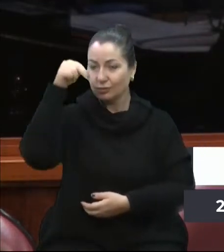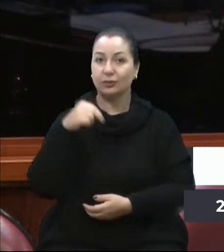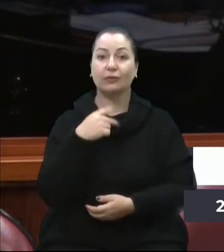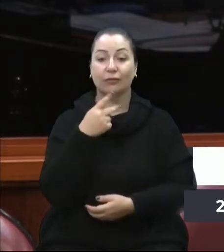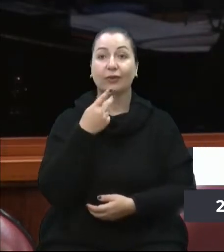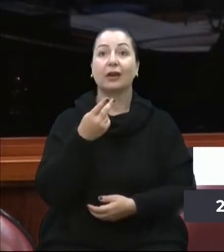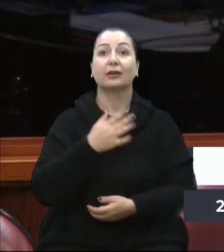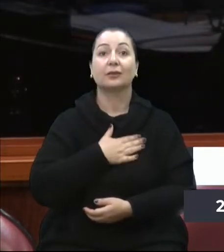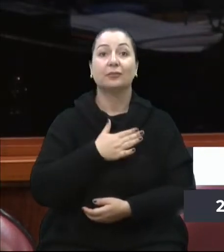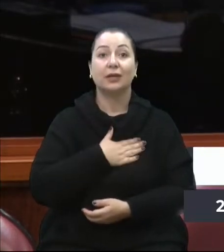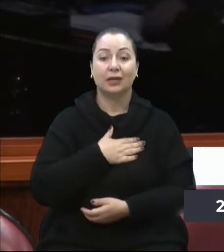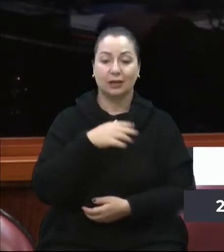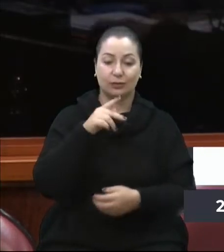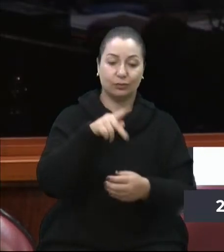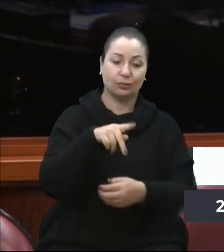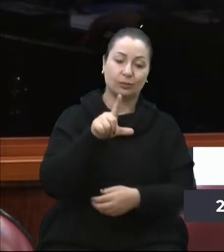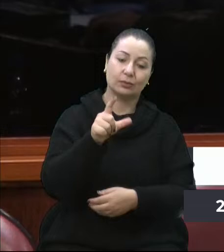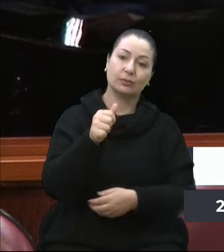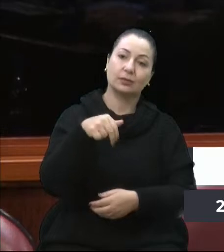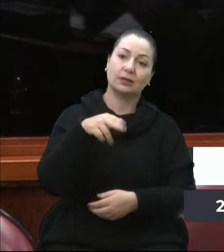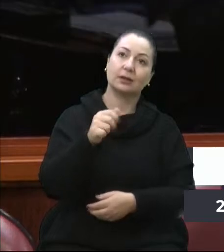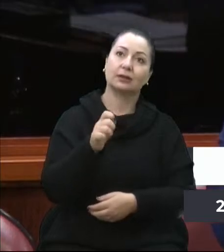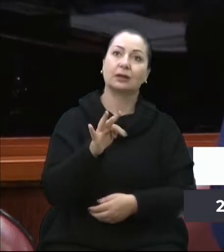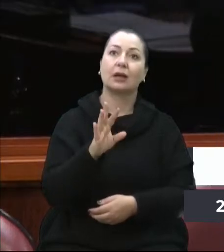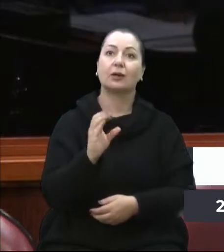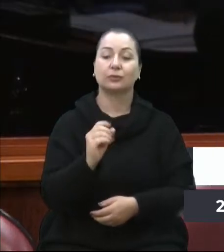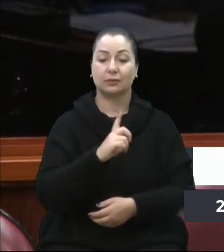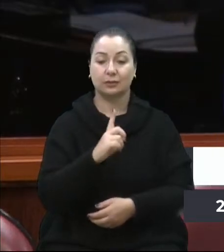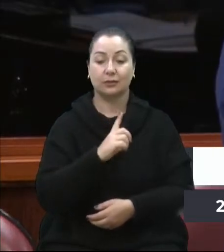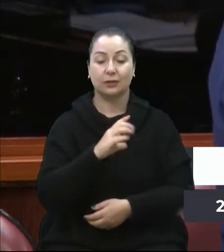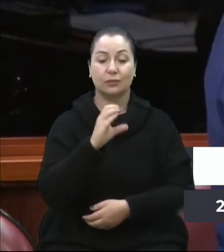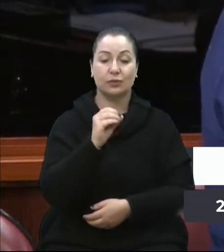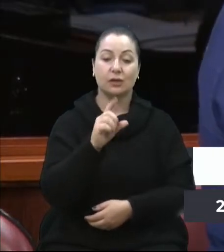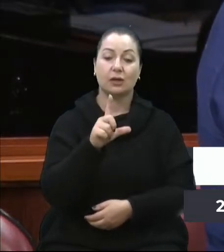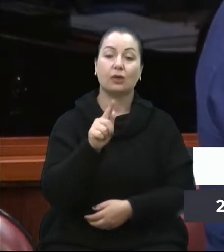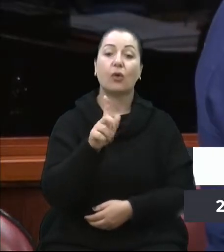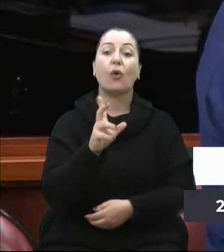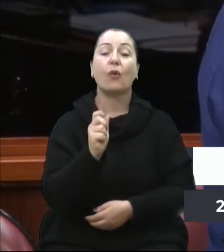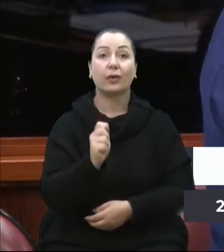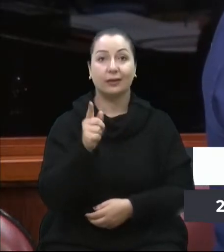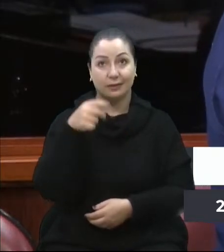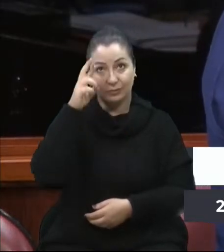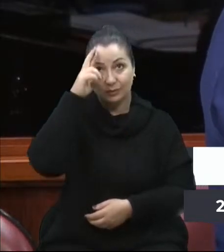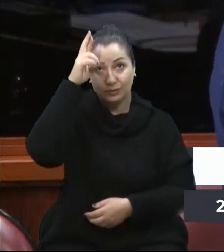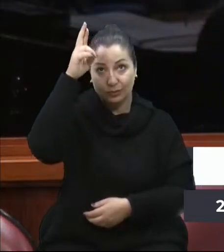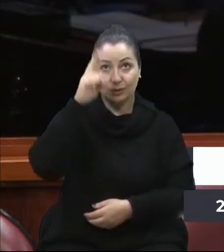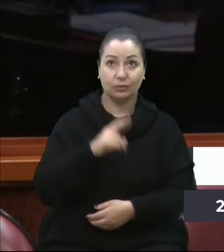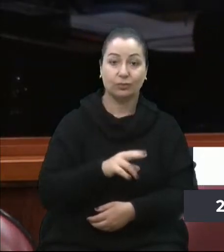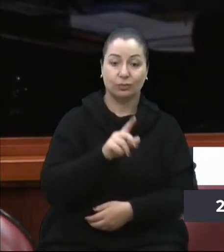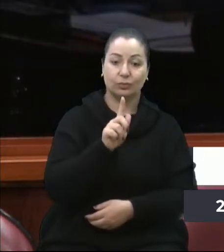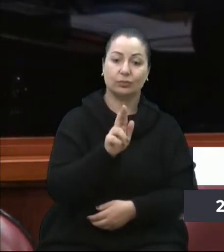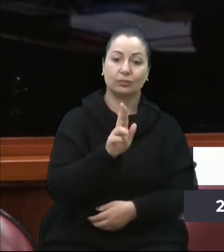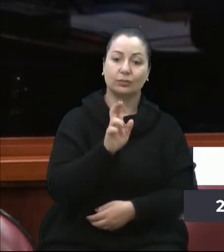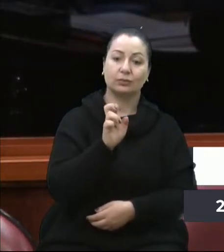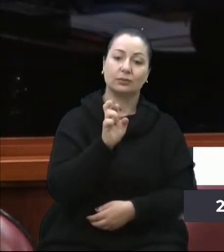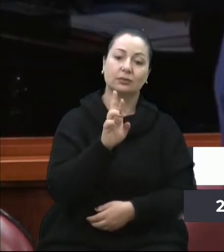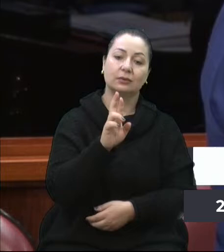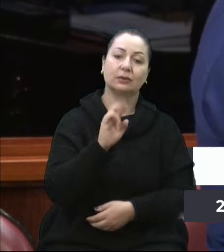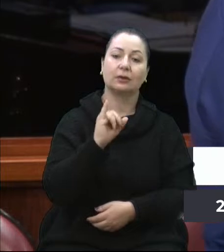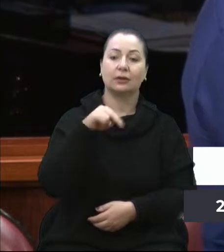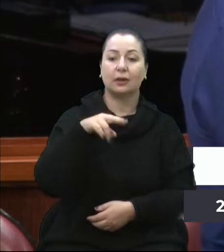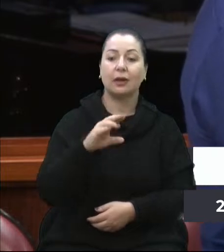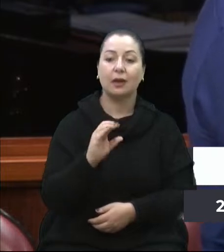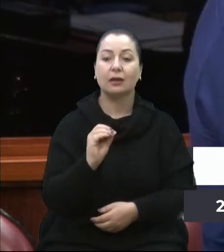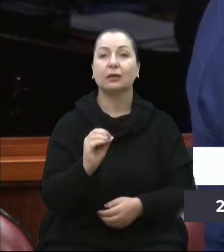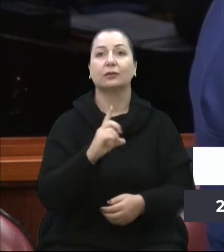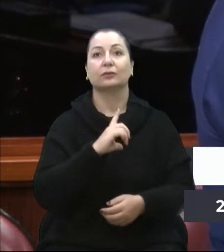minha lá no Planalto. Nós temos a Olga, que é diretora do Guerino, tem a Gabriela Reginato, que é diretora